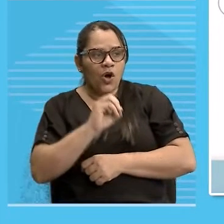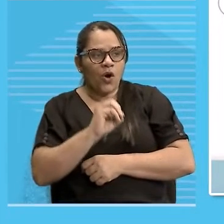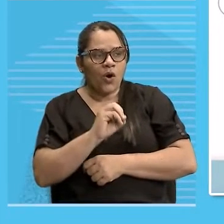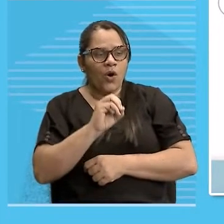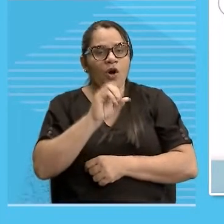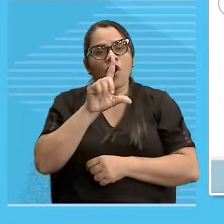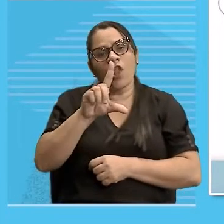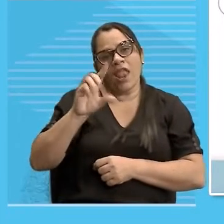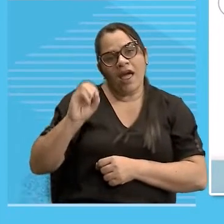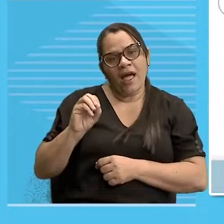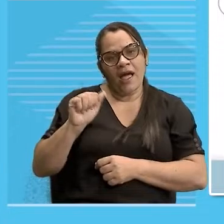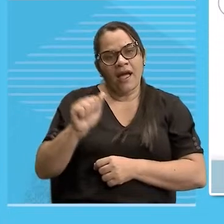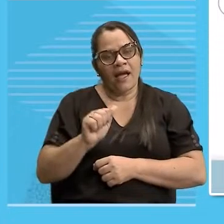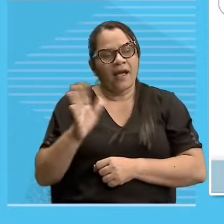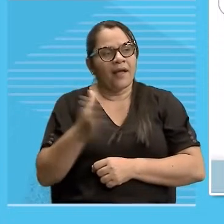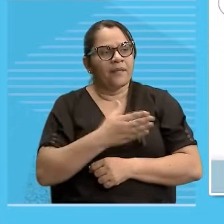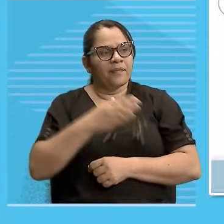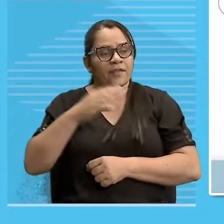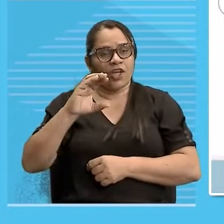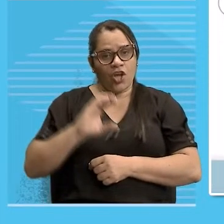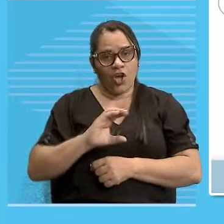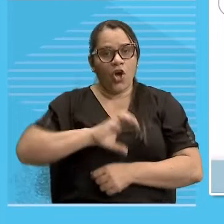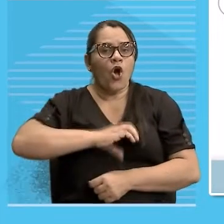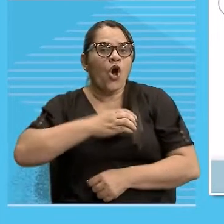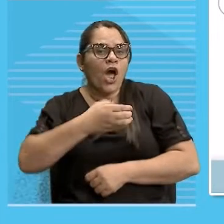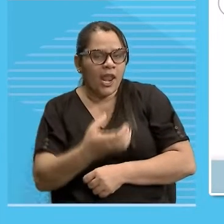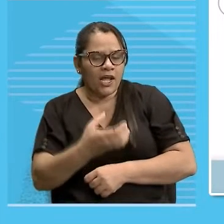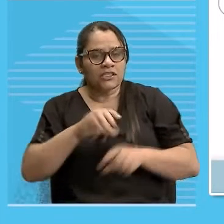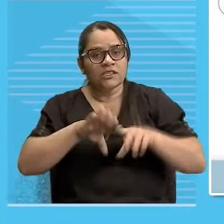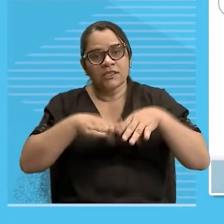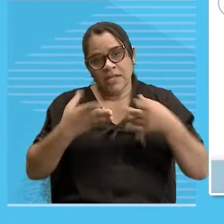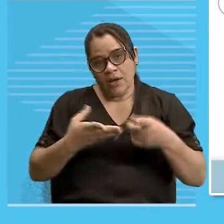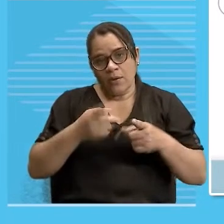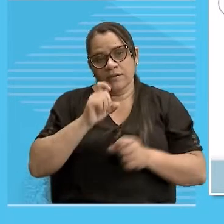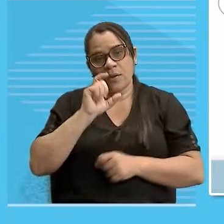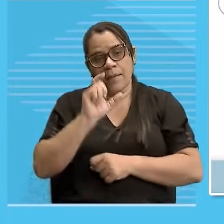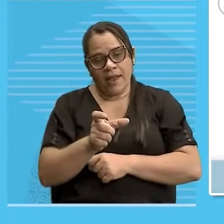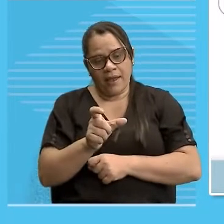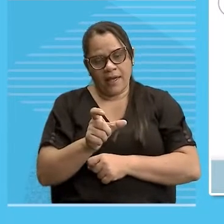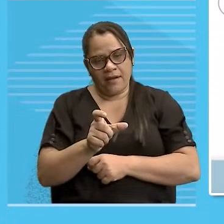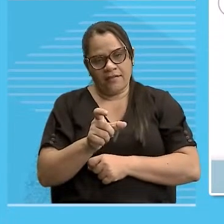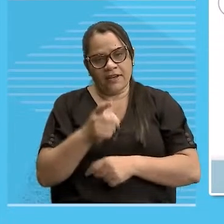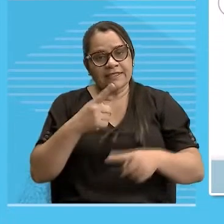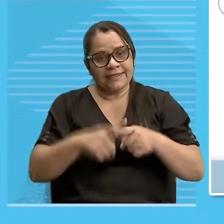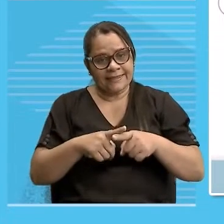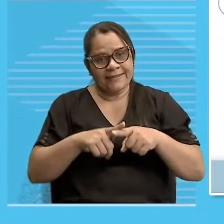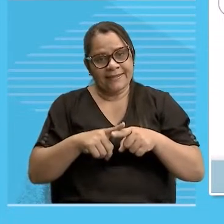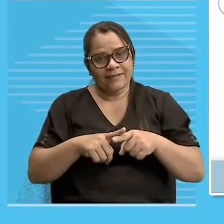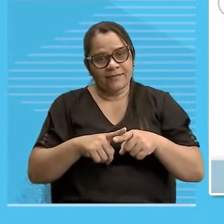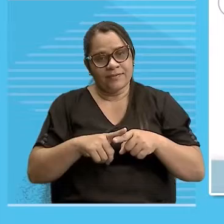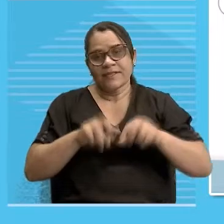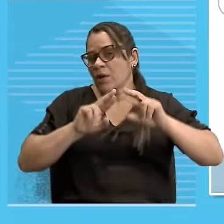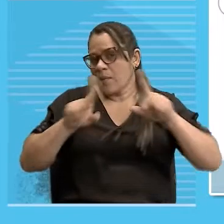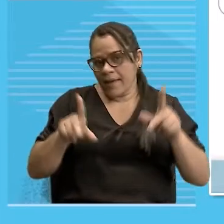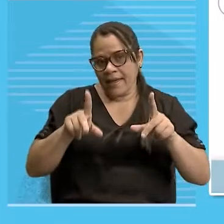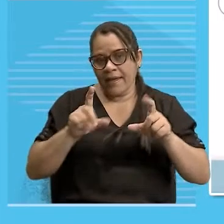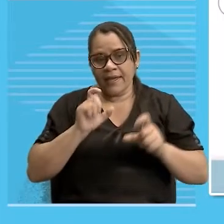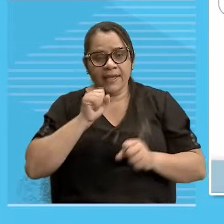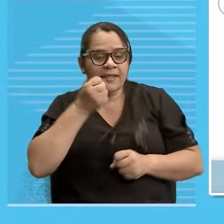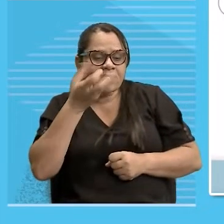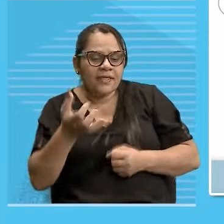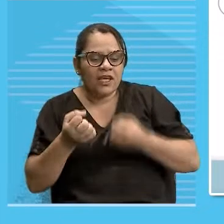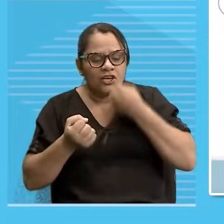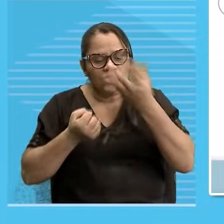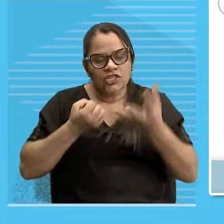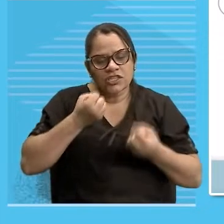olé, avante, coragem. Palavras que não necessariamente, gente, são interjeição, podem funcionar